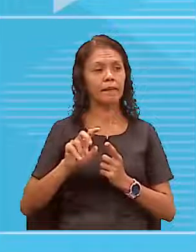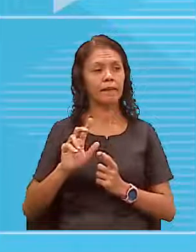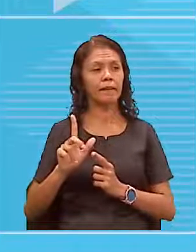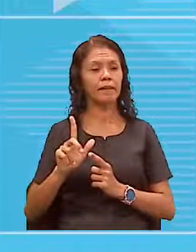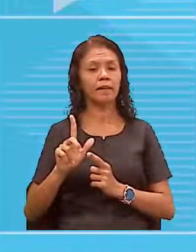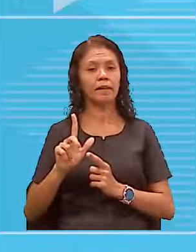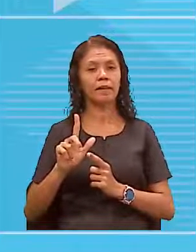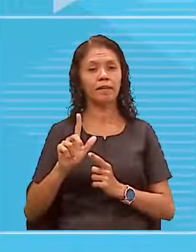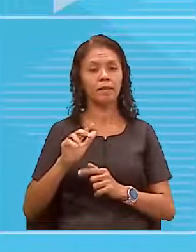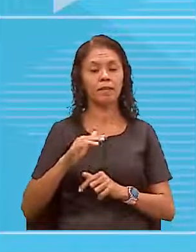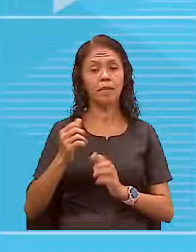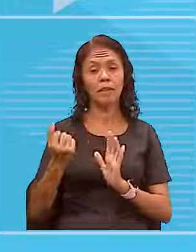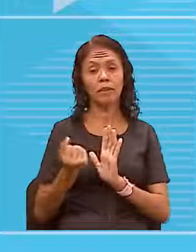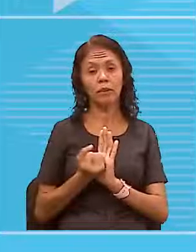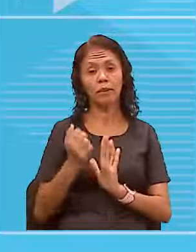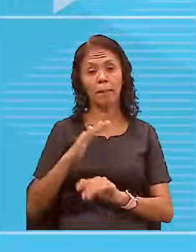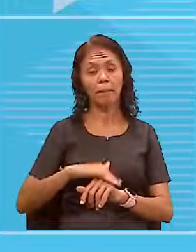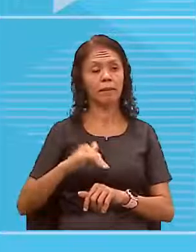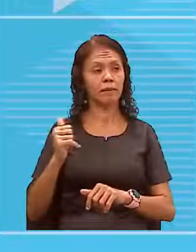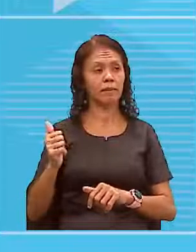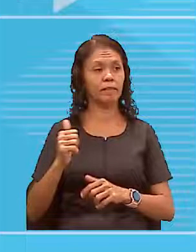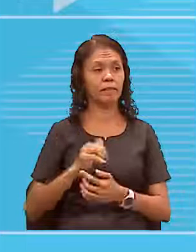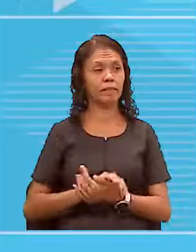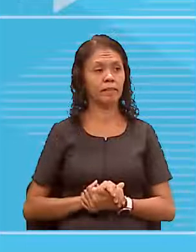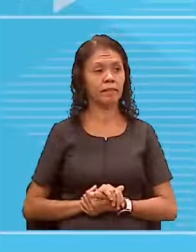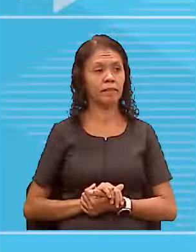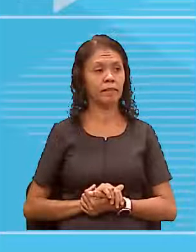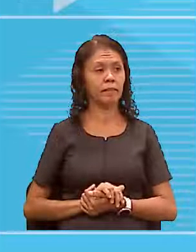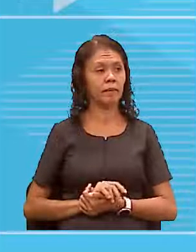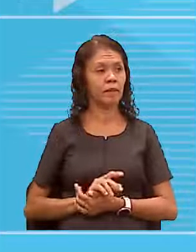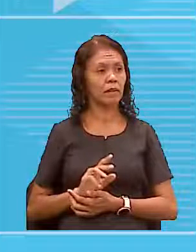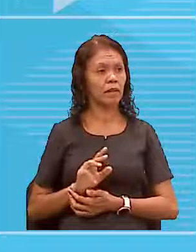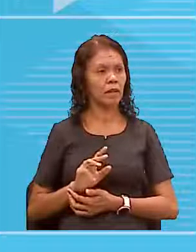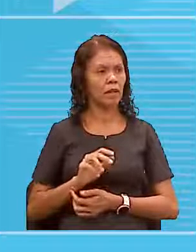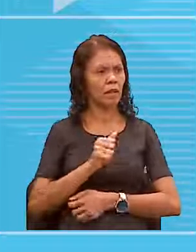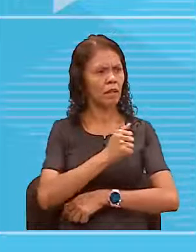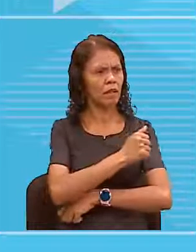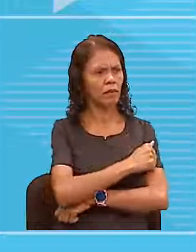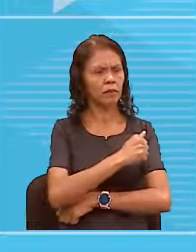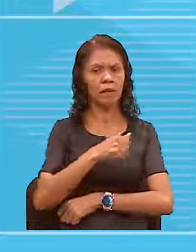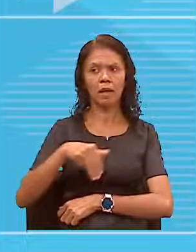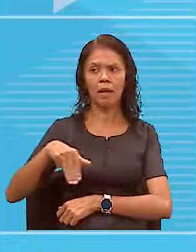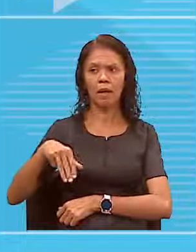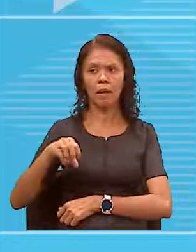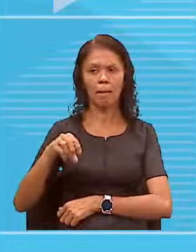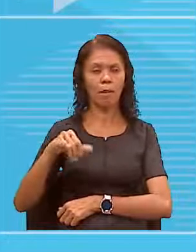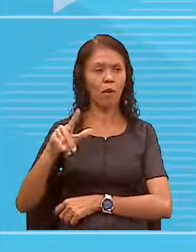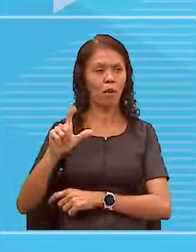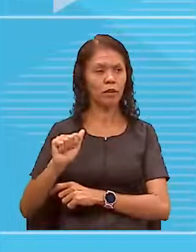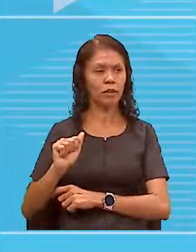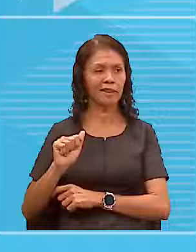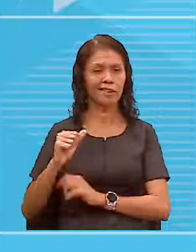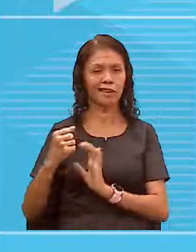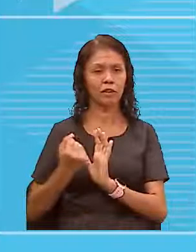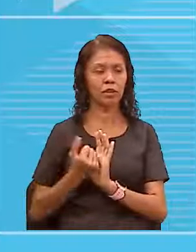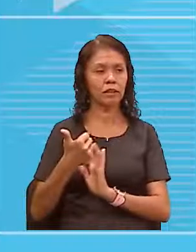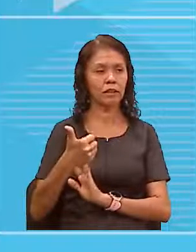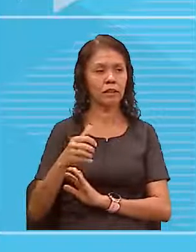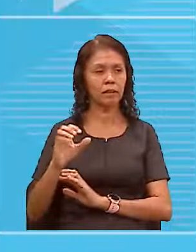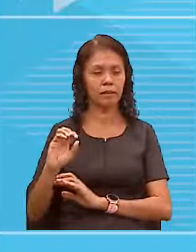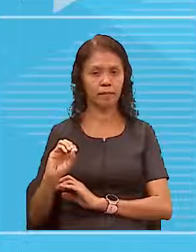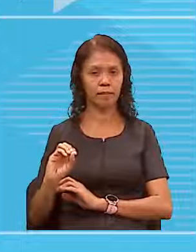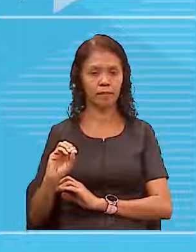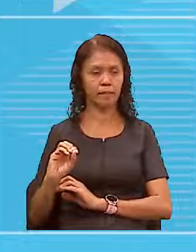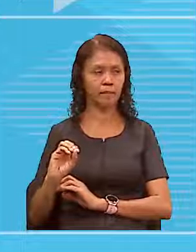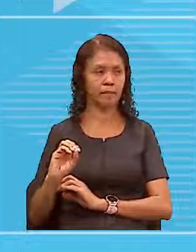esforçada, certo? Gosta muito de matemática, tirou 10. Mas é assim. Então, vamos lá.